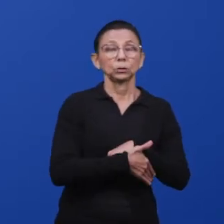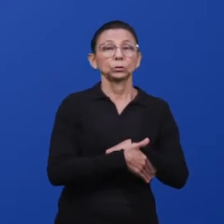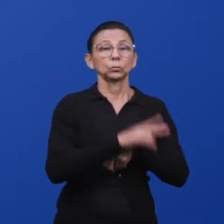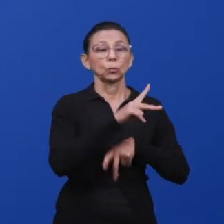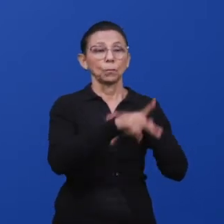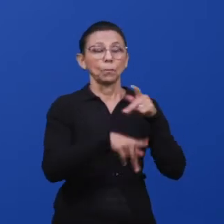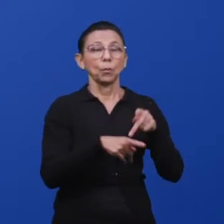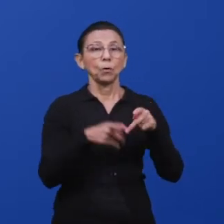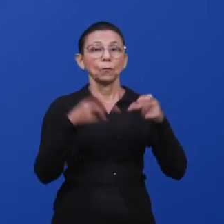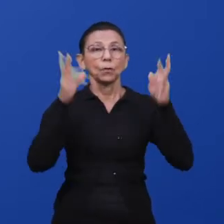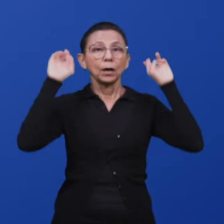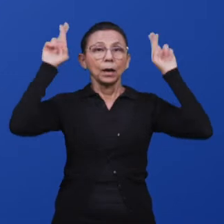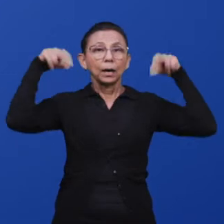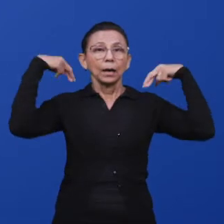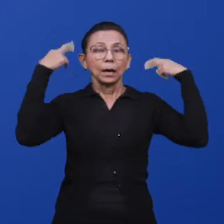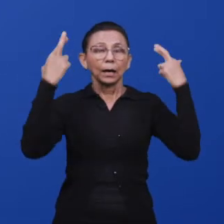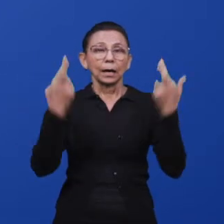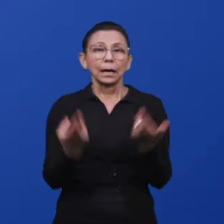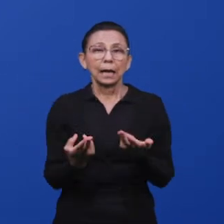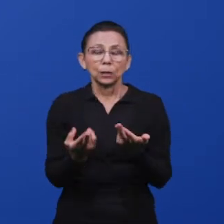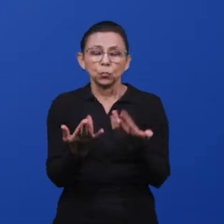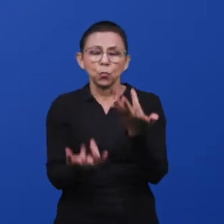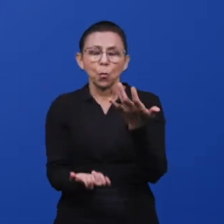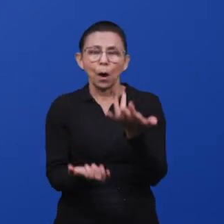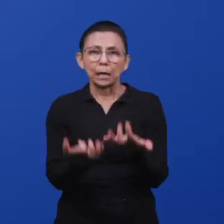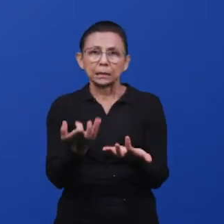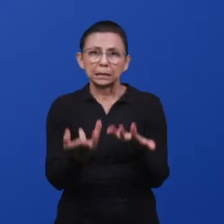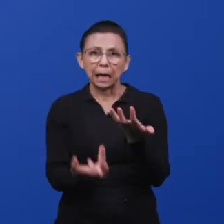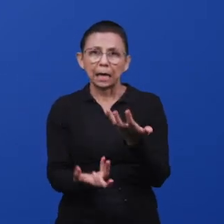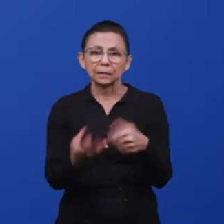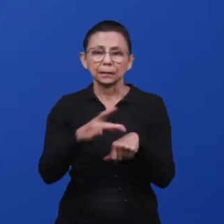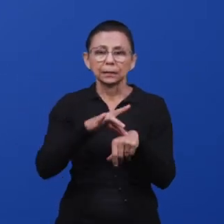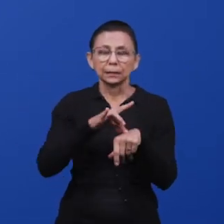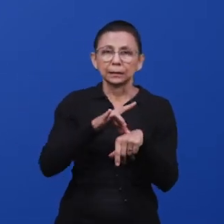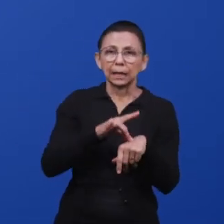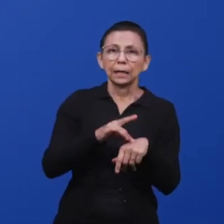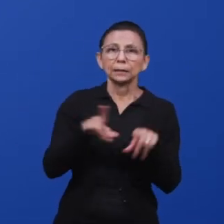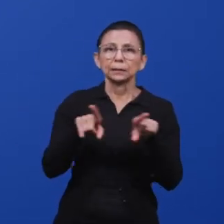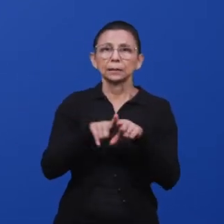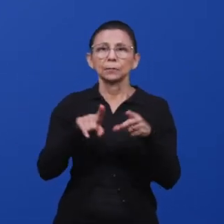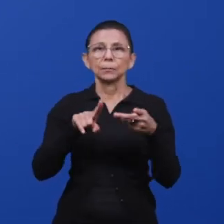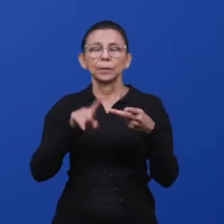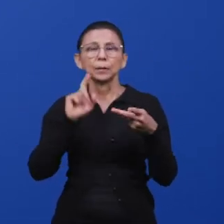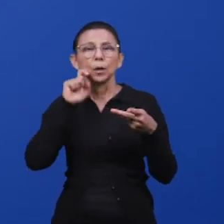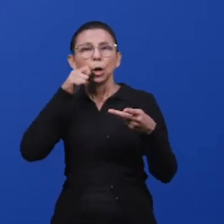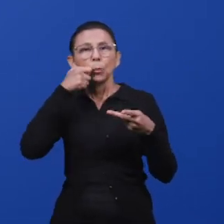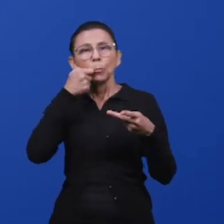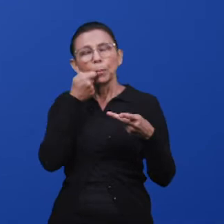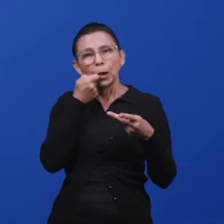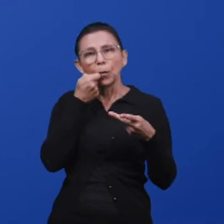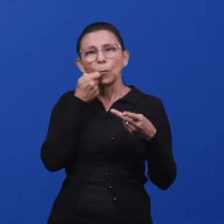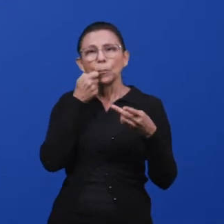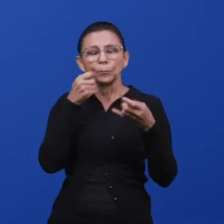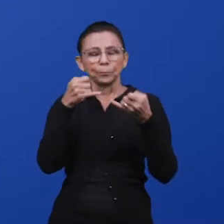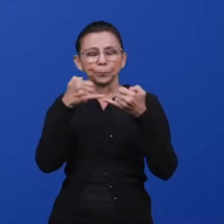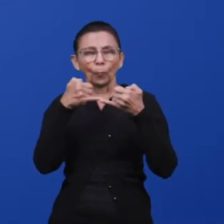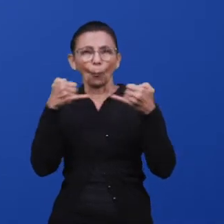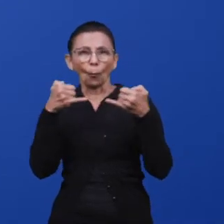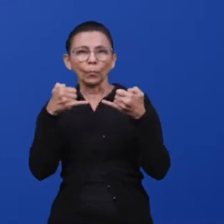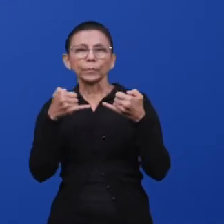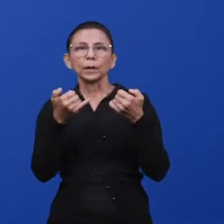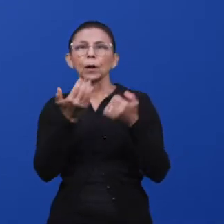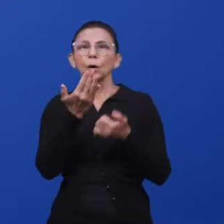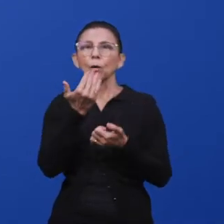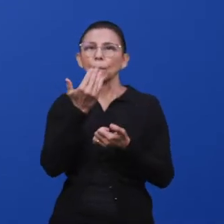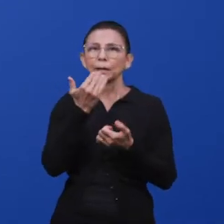no fogo, com pães asmos e com ervas amargosas a comerão. Amém, meus irmãos? A todos